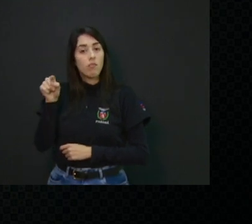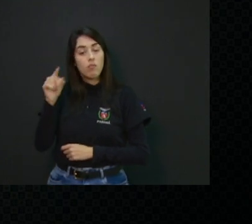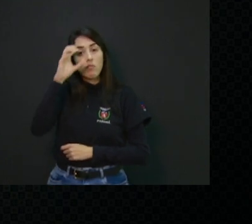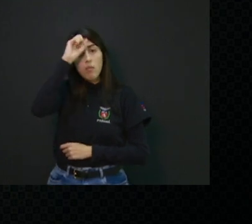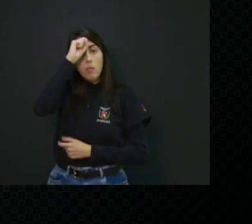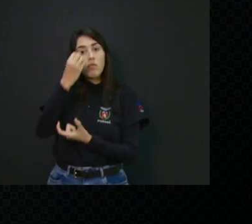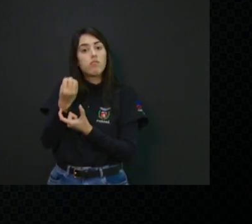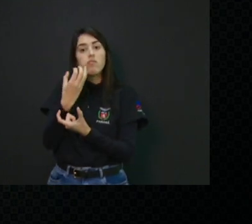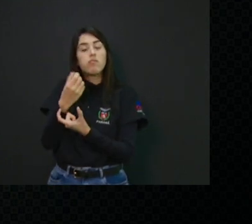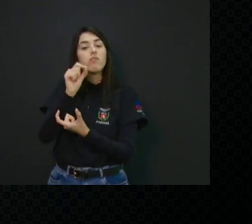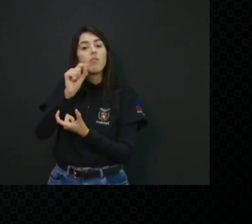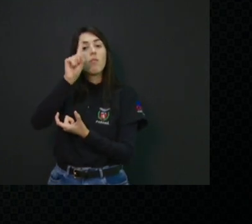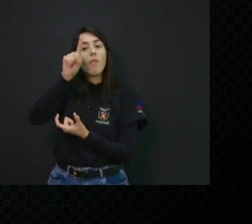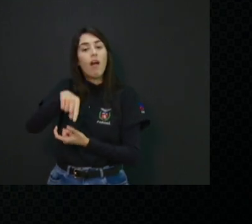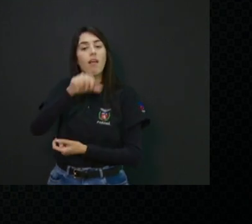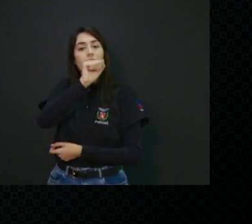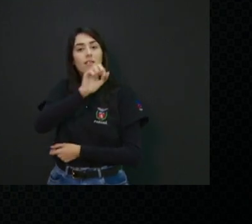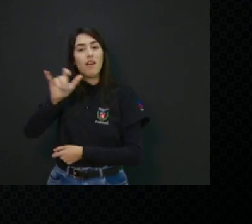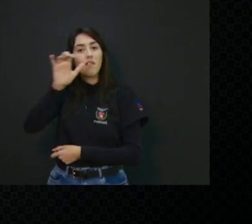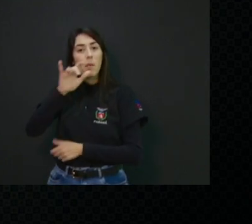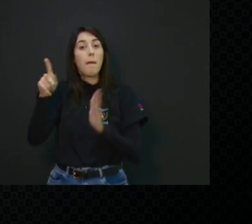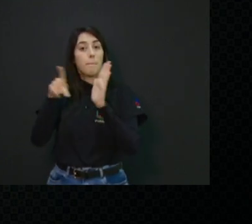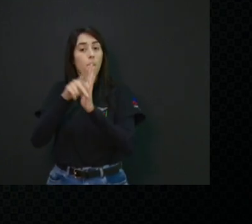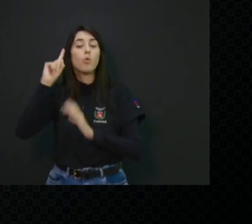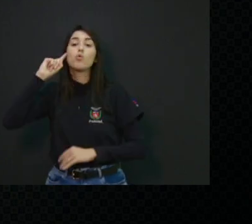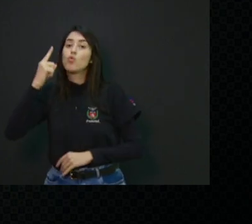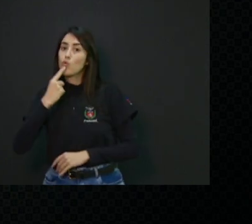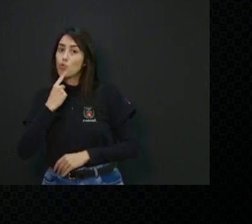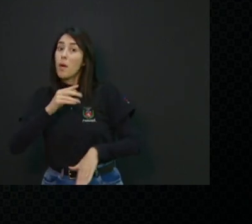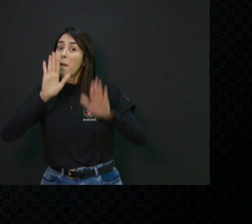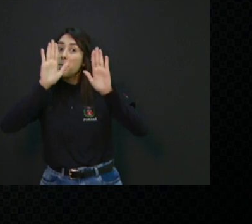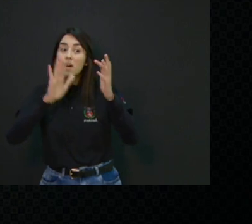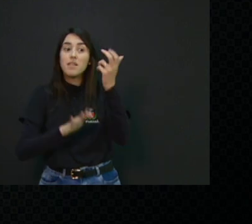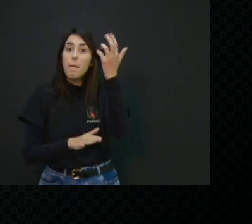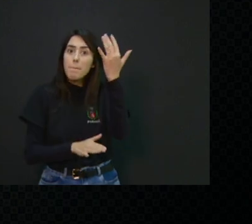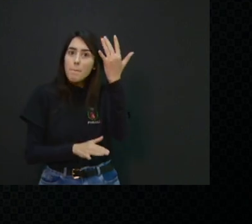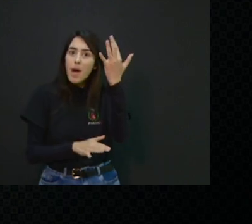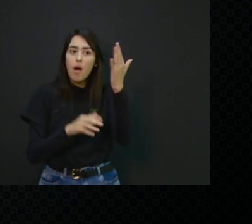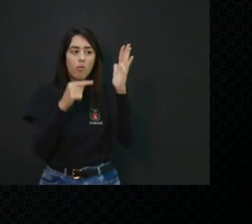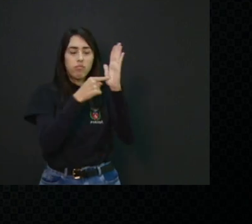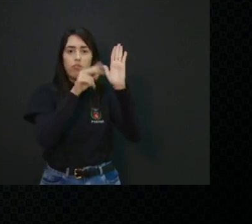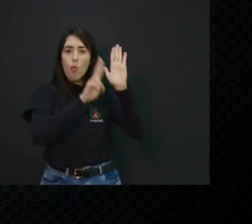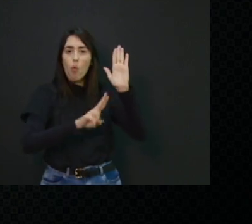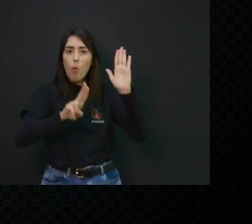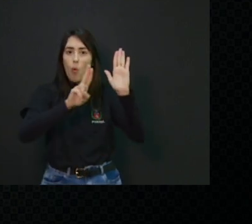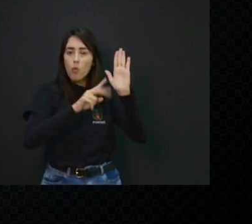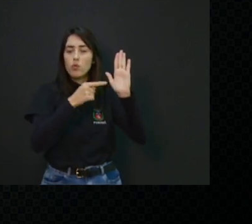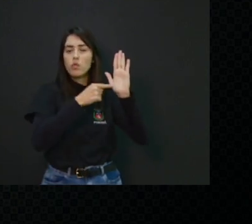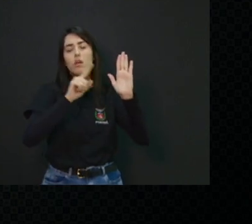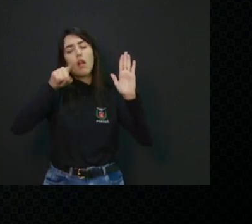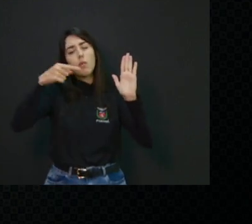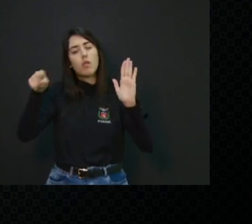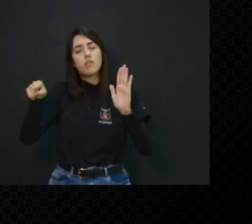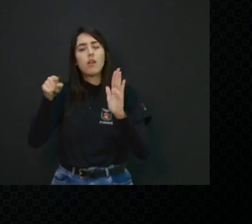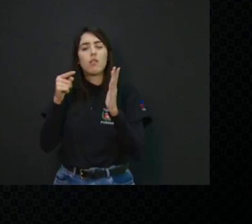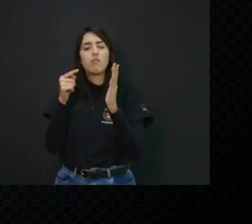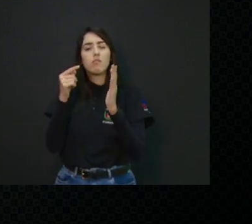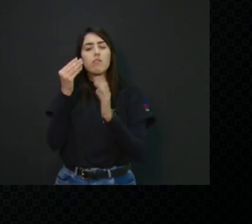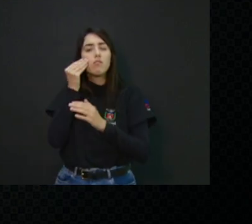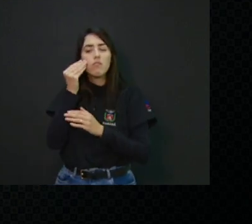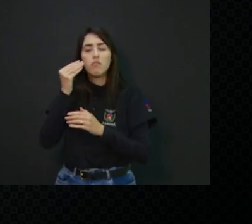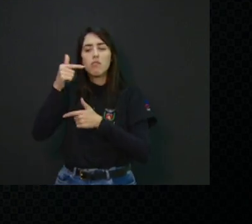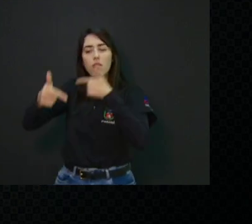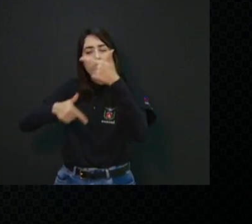com o alfabeto dactilológico de surdos, mas feito na palma da mão. E depois ela se envolveu muito com artesanato também.